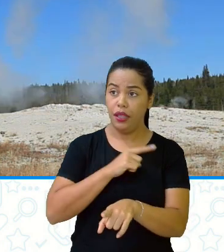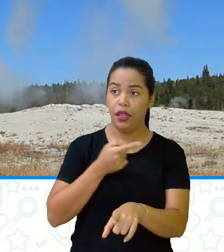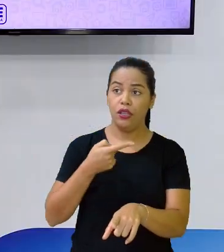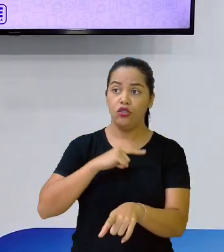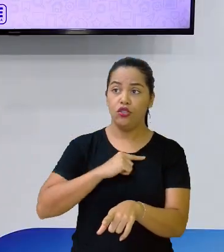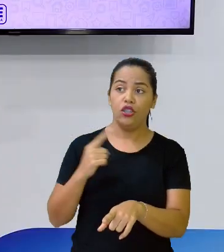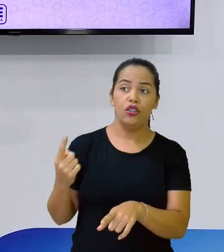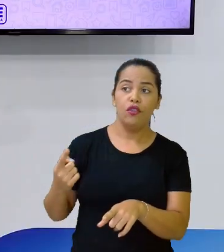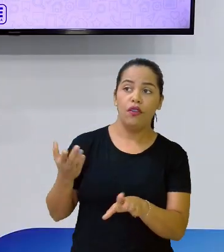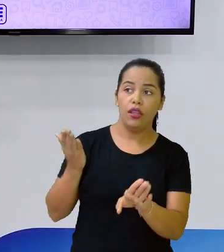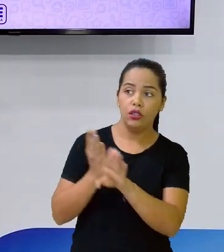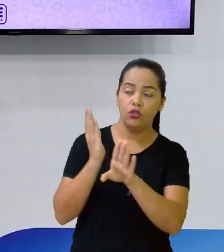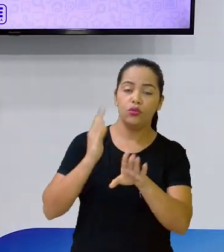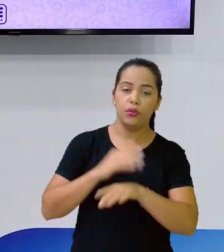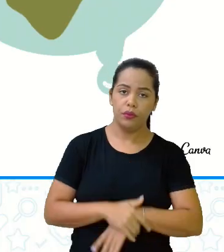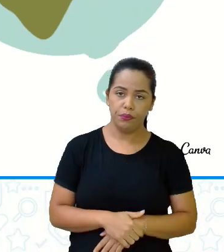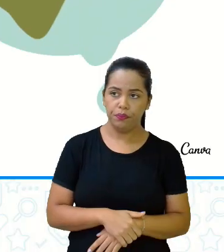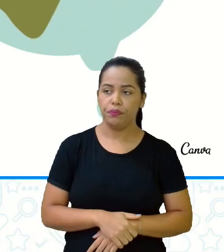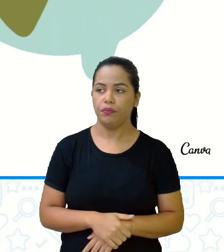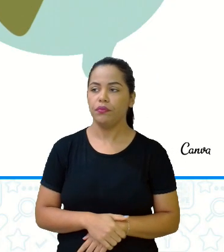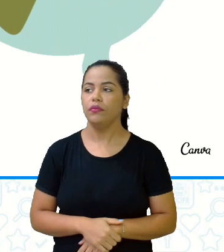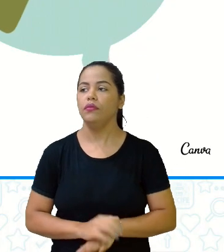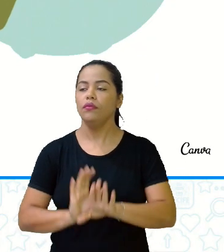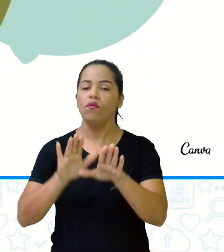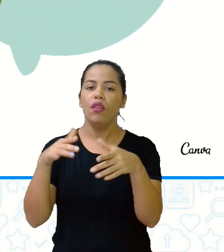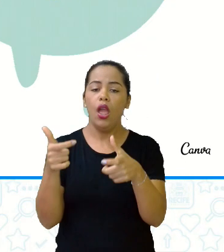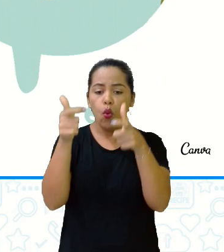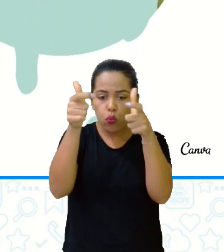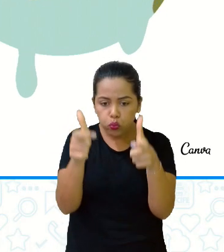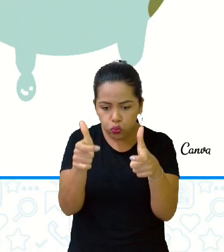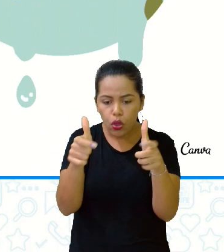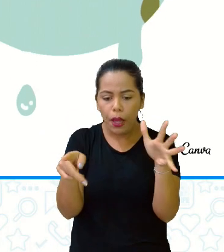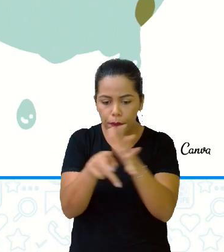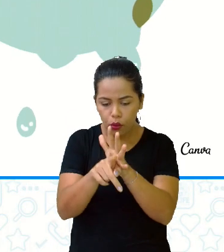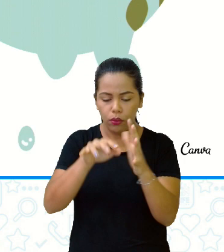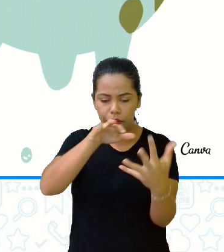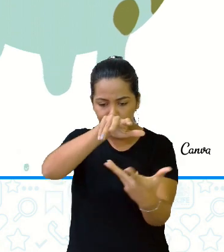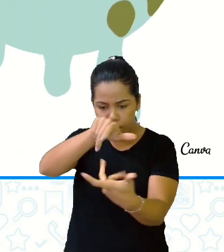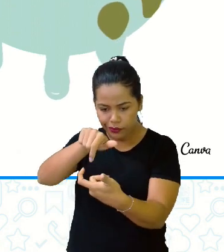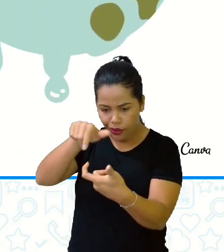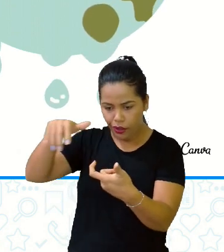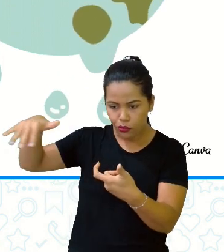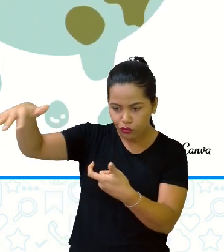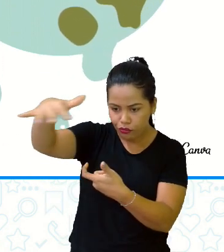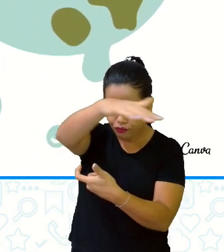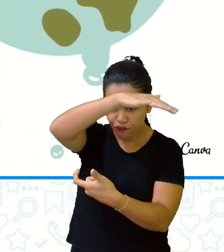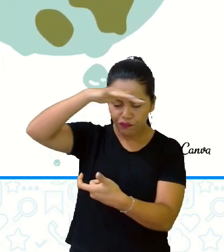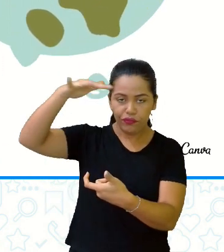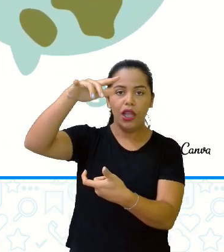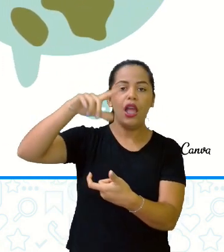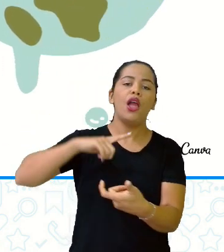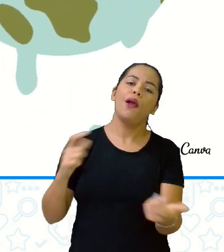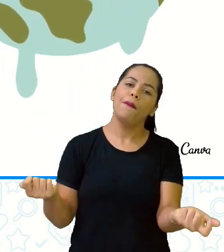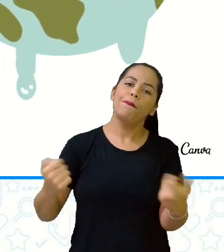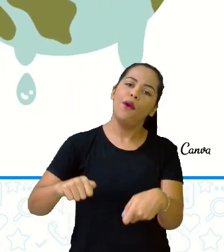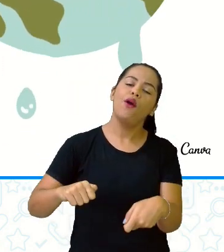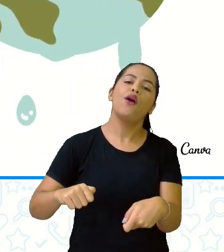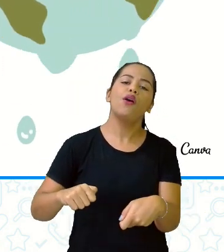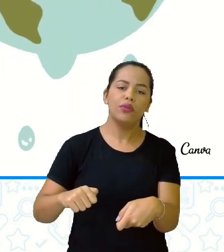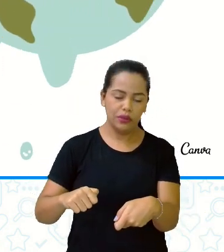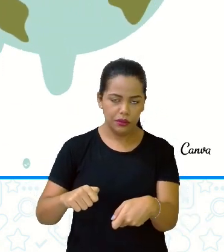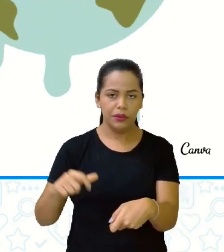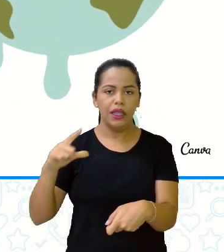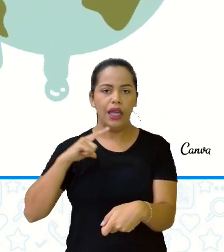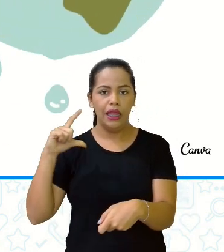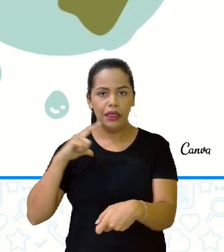uma delas. Olha só. A localização da Terra no universo possibilita que nela haja água em seus